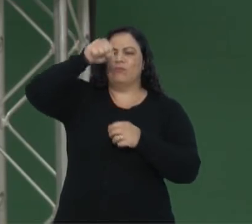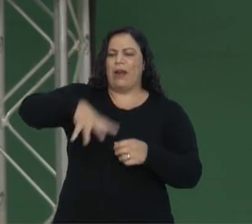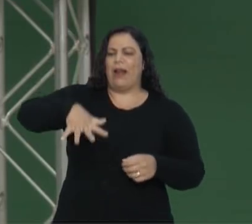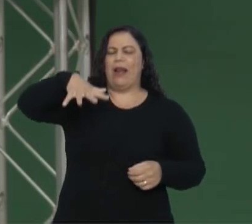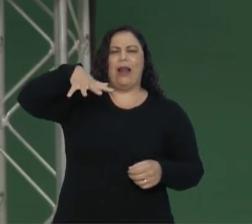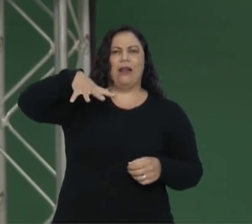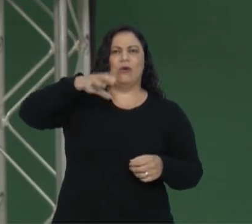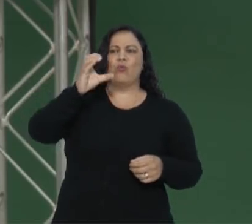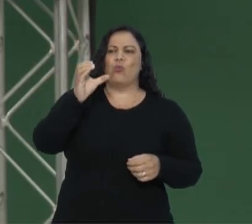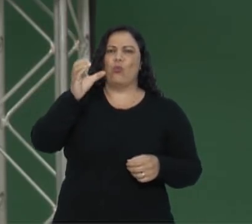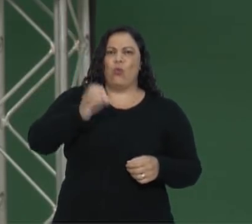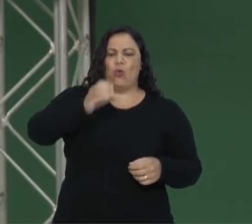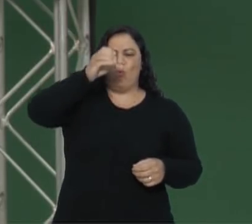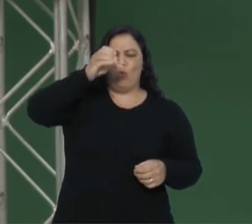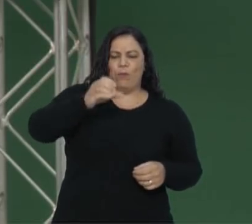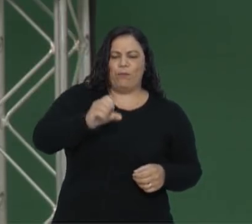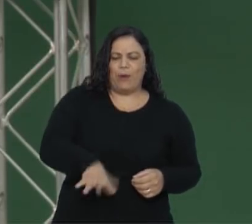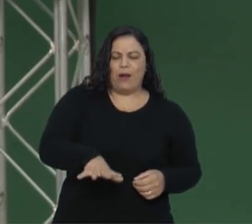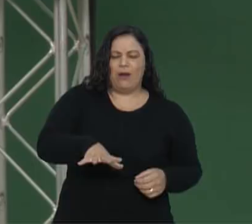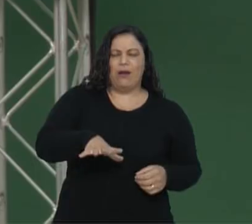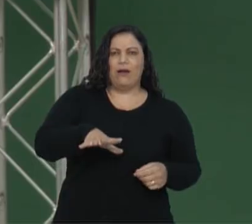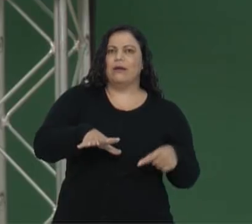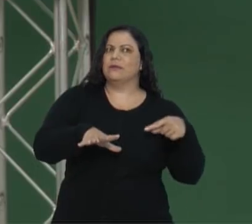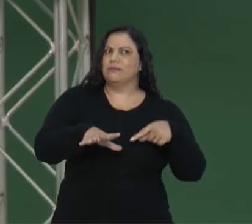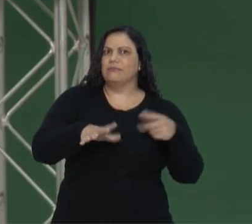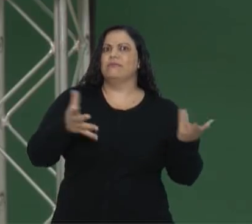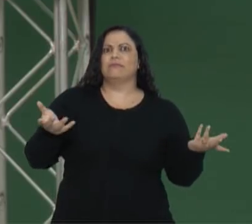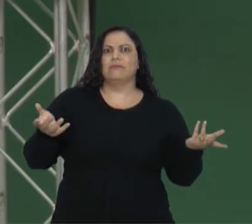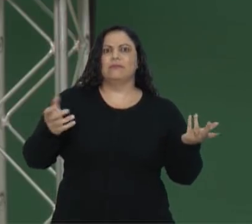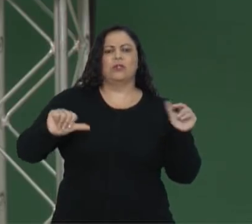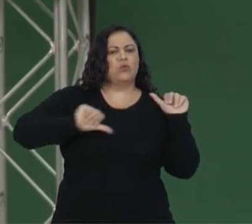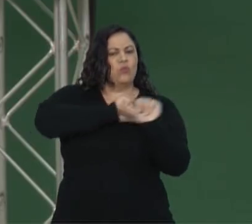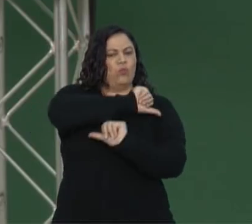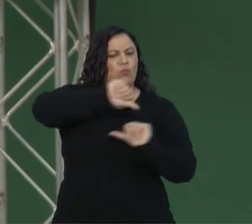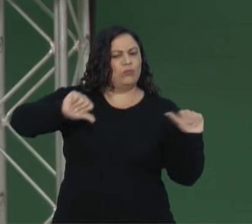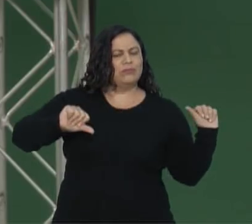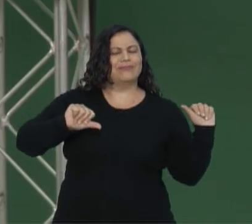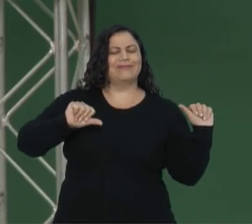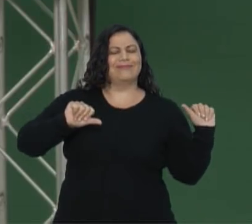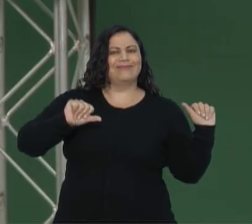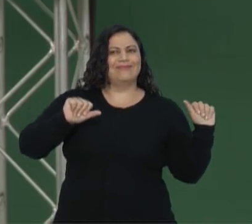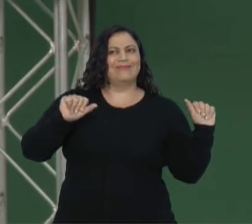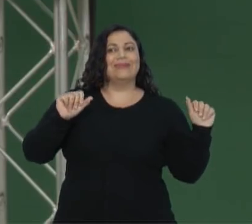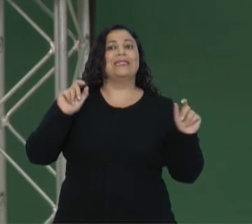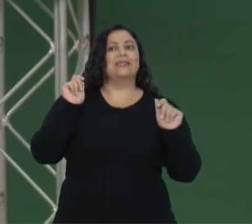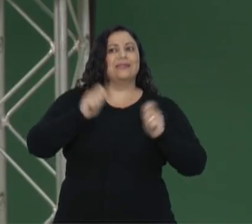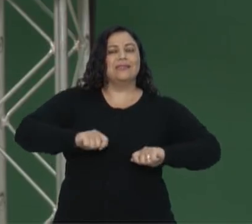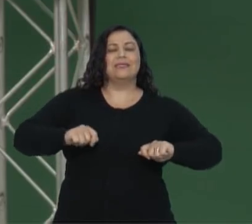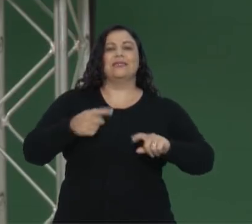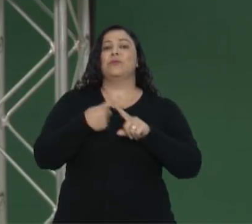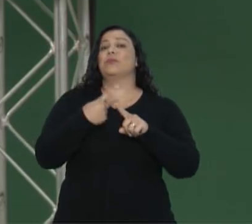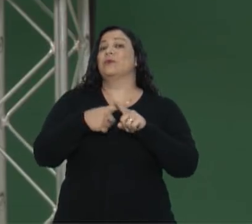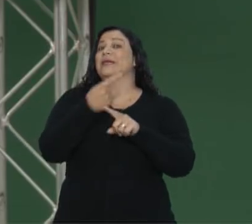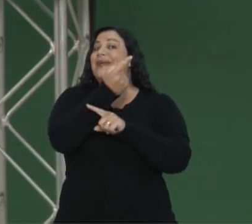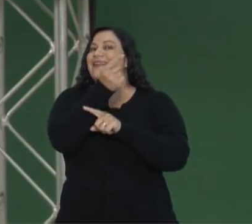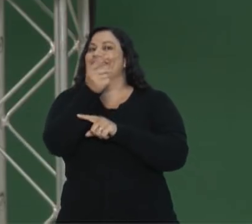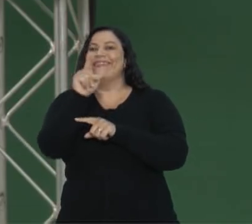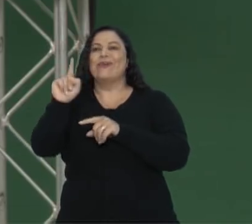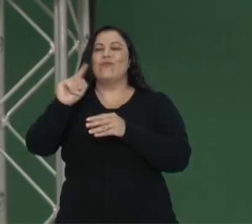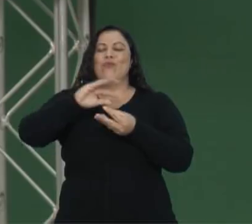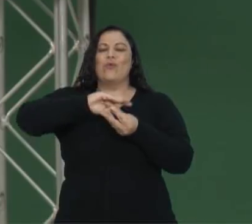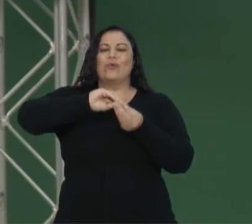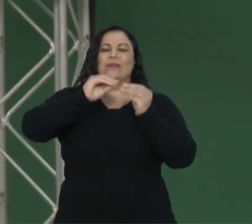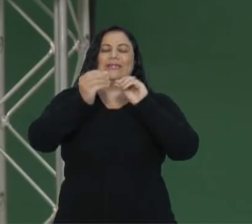um objeto, no seu estado físico, eu estou falando de uma transformação química. Eu não mudo a constituição